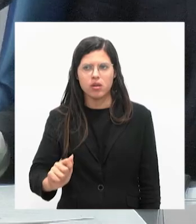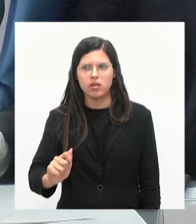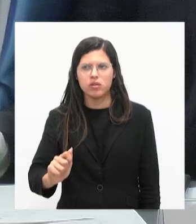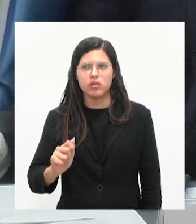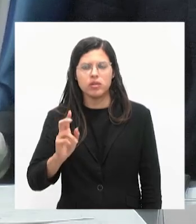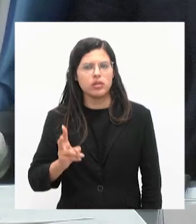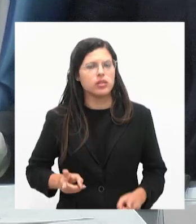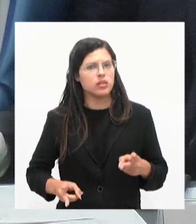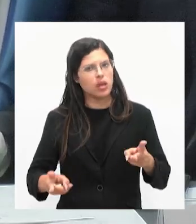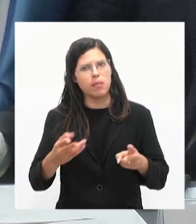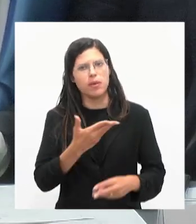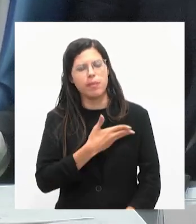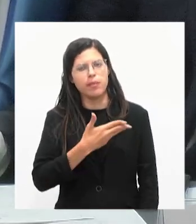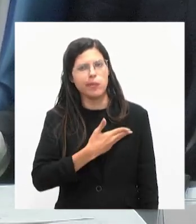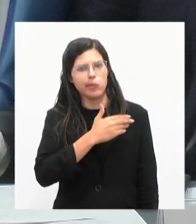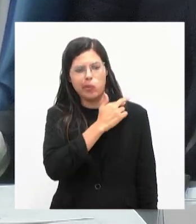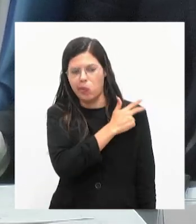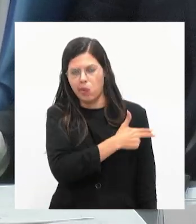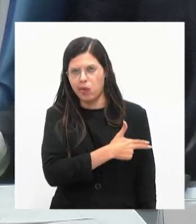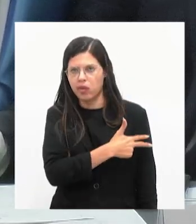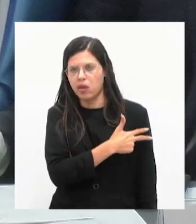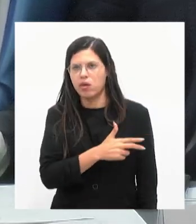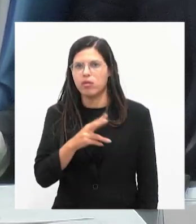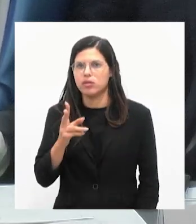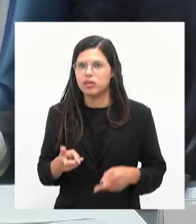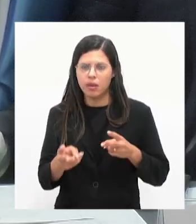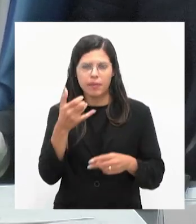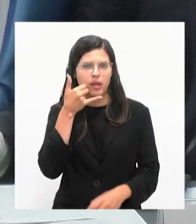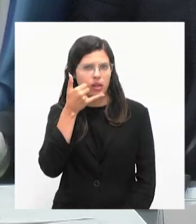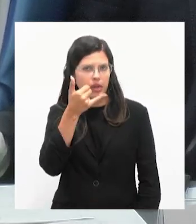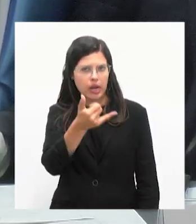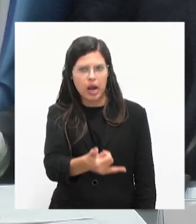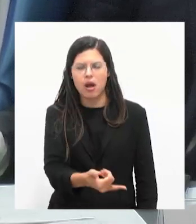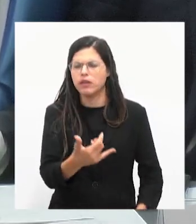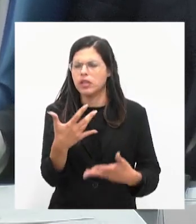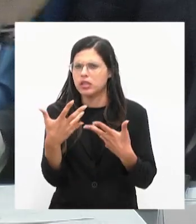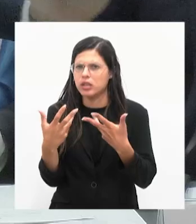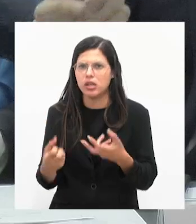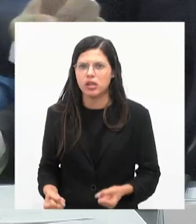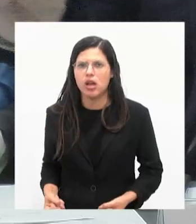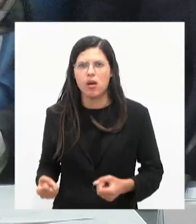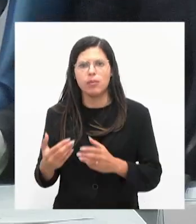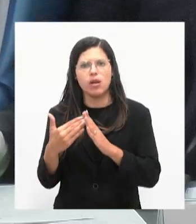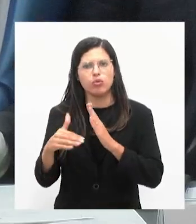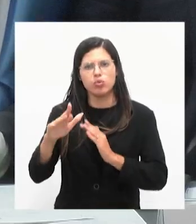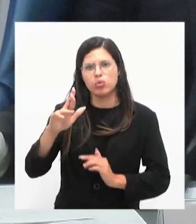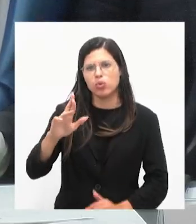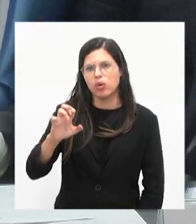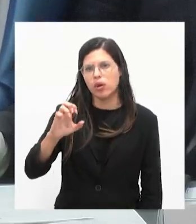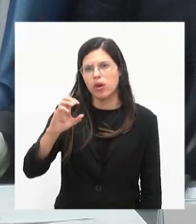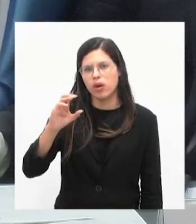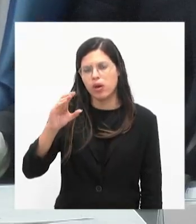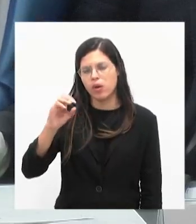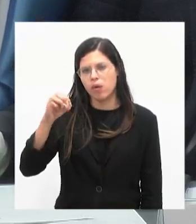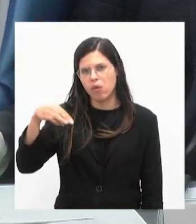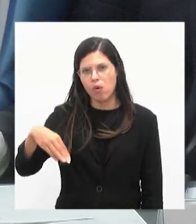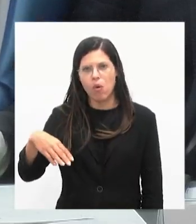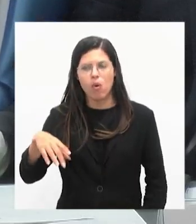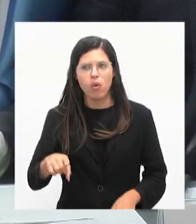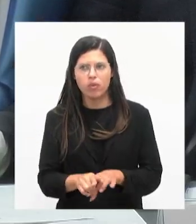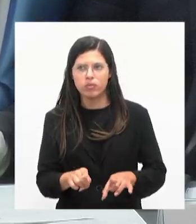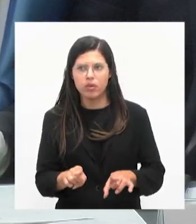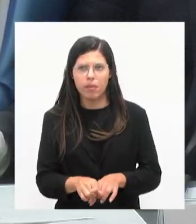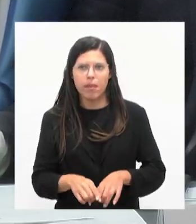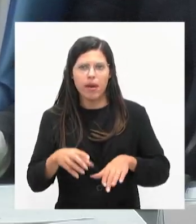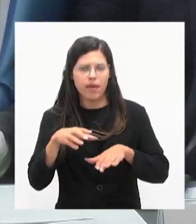sempre foi amigo do Coronel Luciano, sempre ligava, ele era solícito, mandava o Recon, ia com a gente, acompanhava. Na Avenida Brasil, o